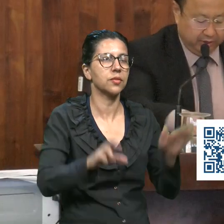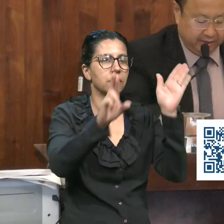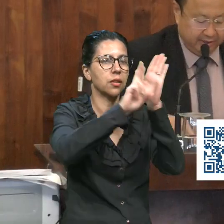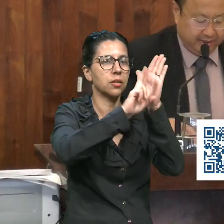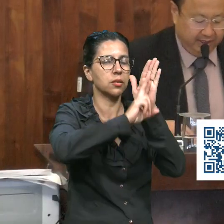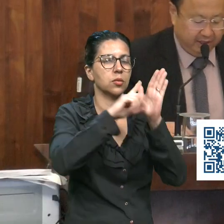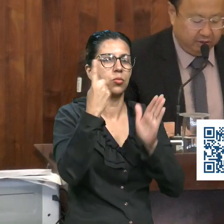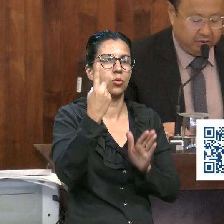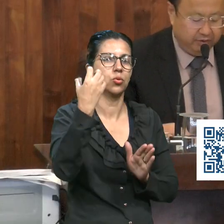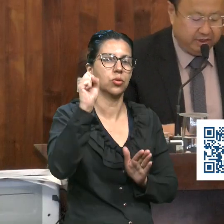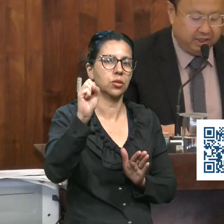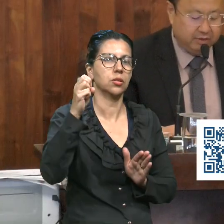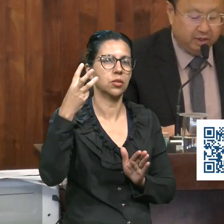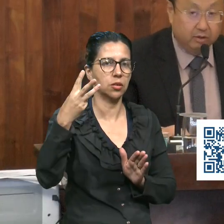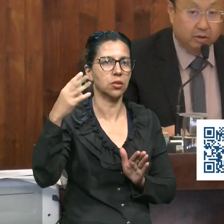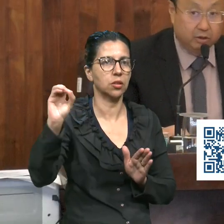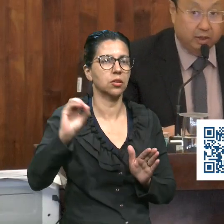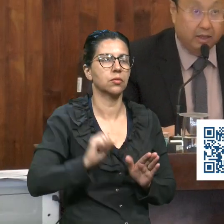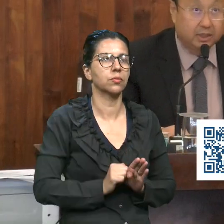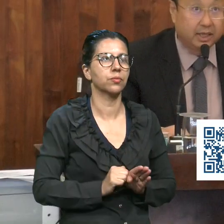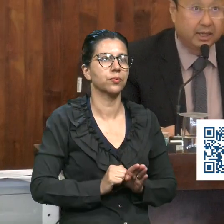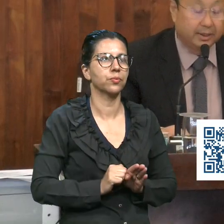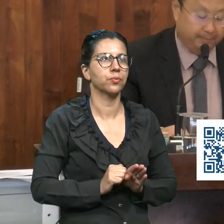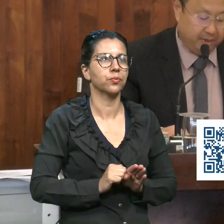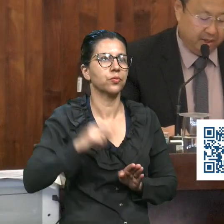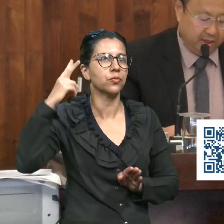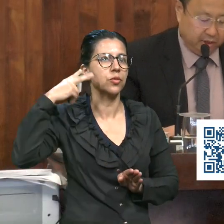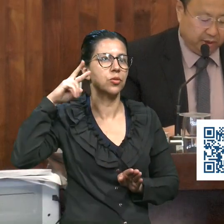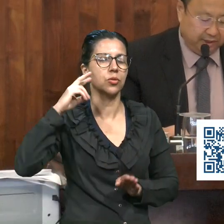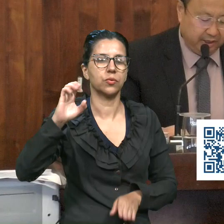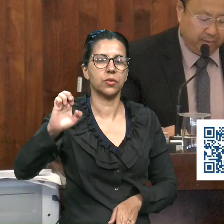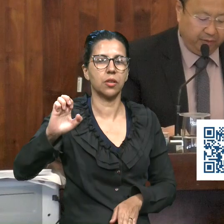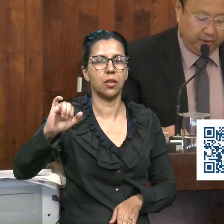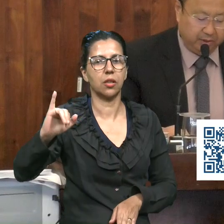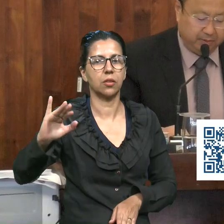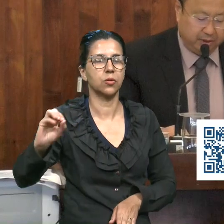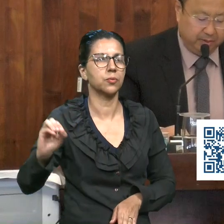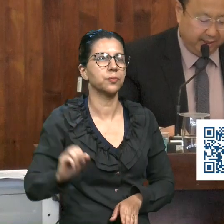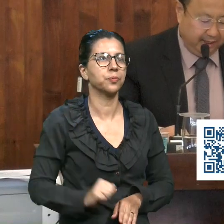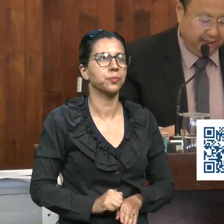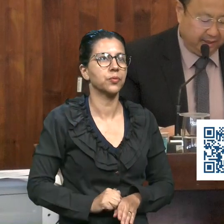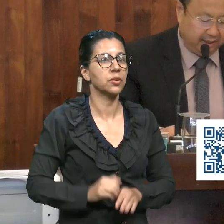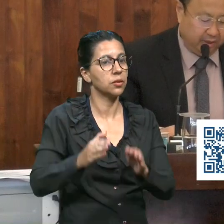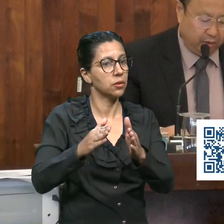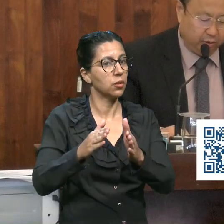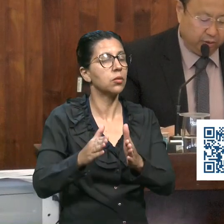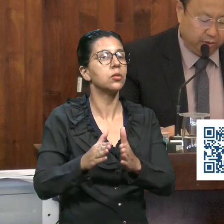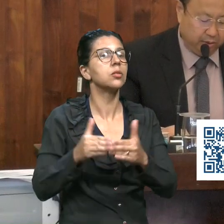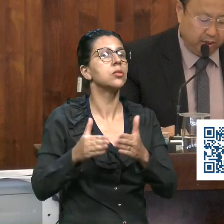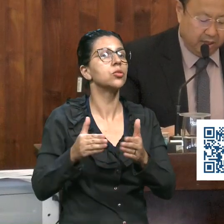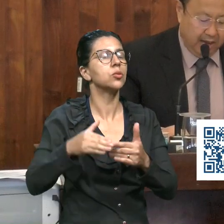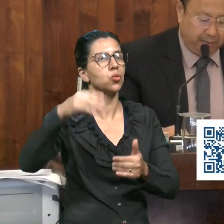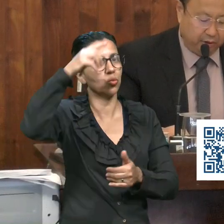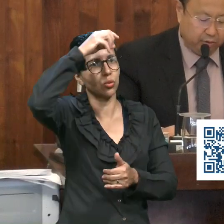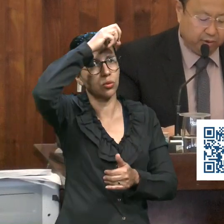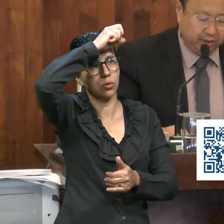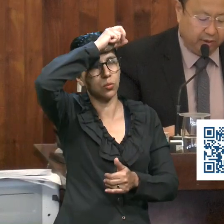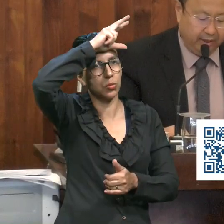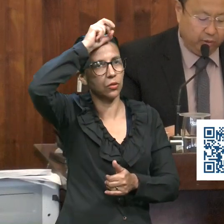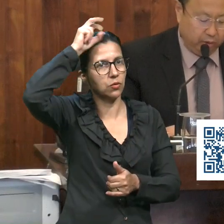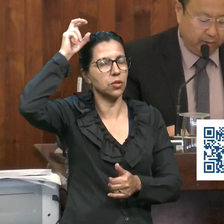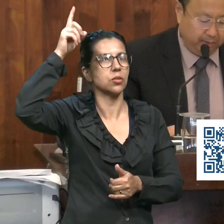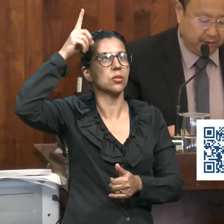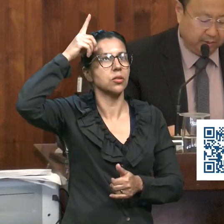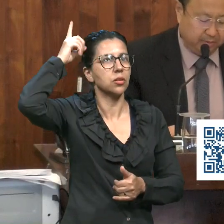Requerimento 1830-2023, vereador Dr. Hélio Ajeca. Solicitando ao prefeito municipal de Marília, Daniel Alonso, após consulta